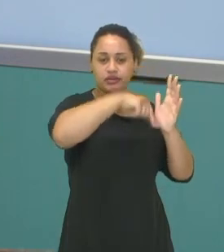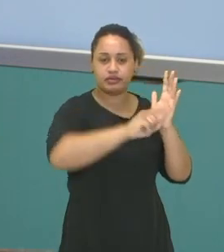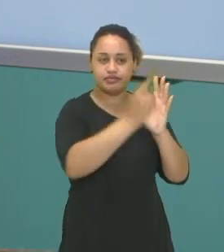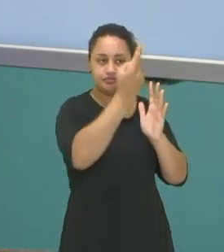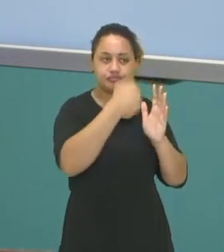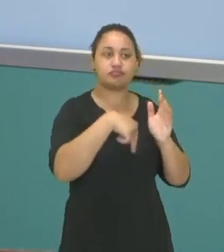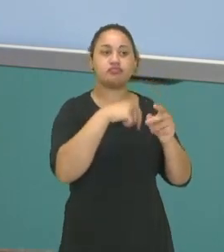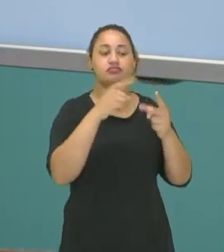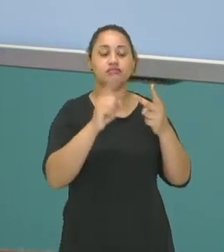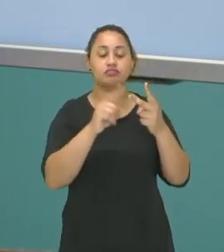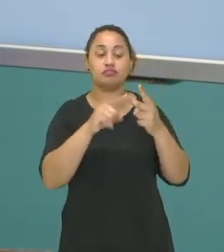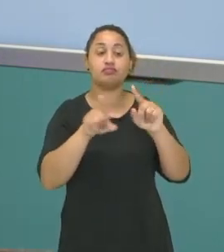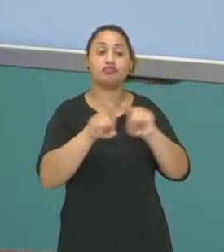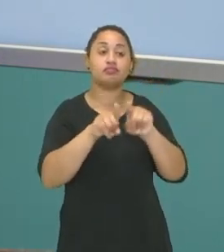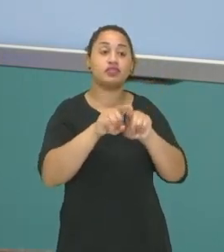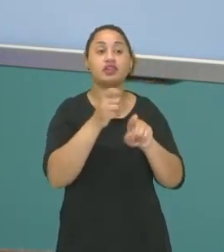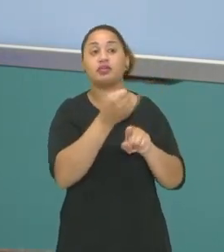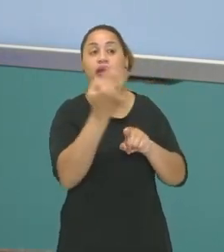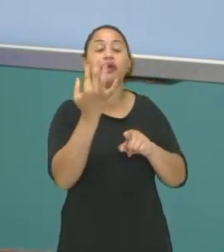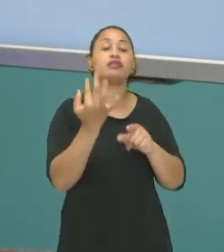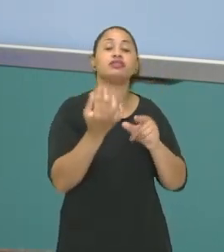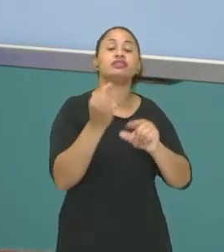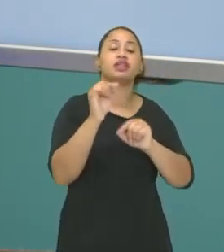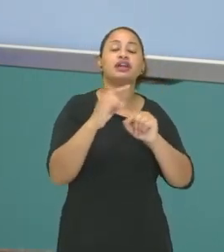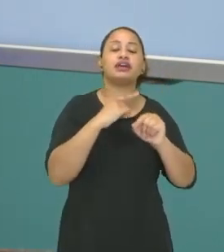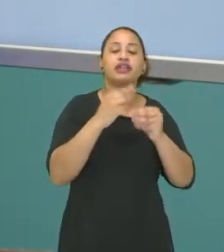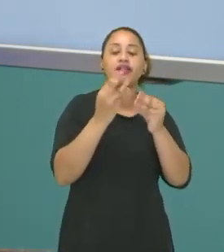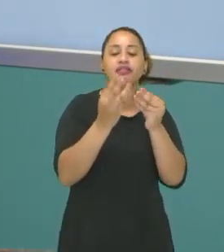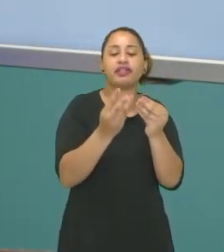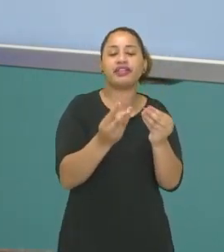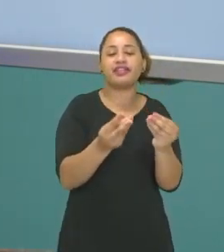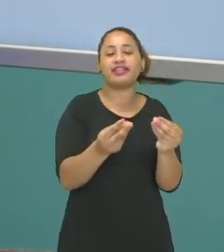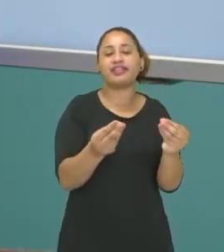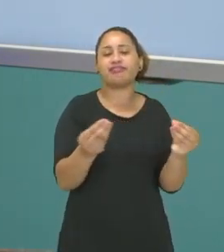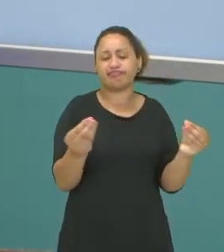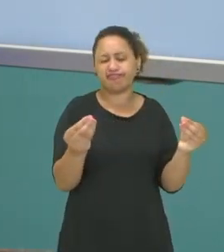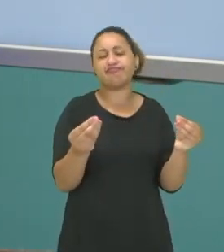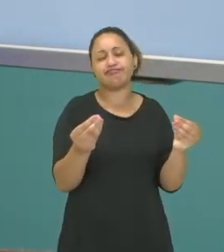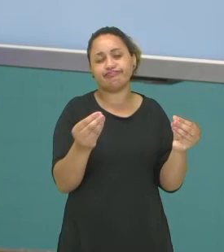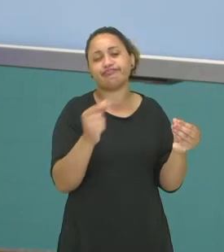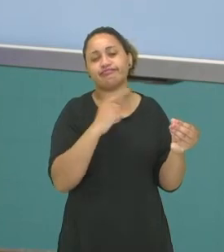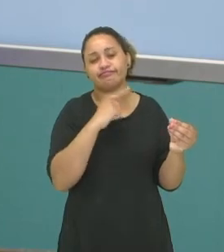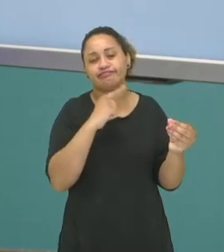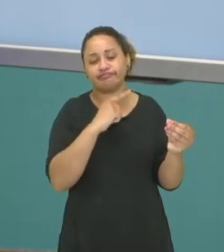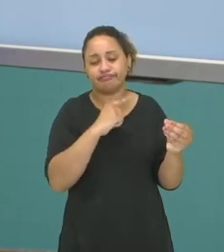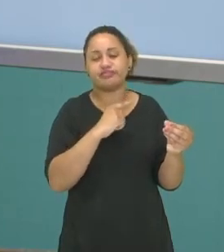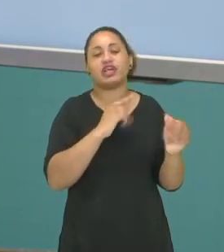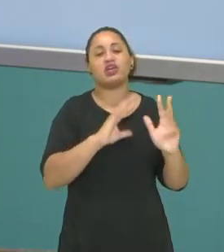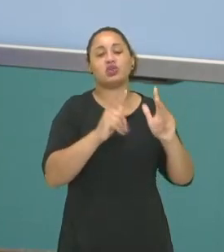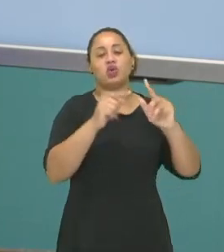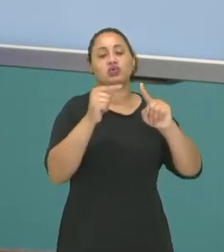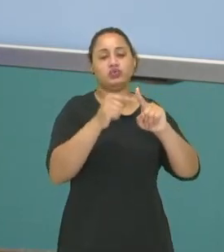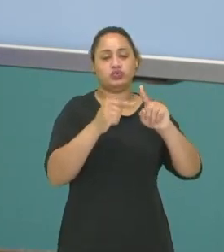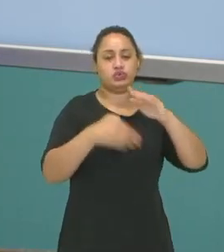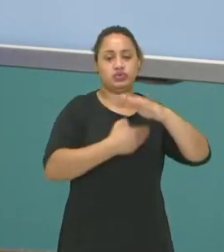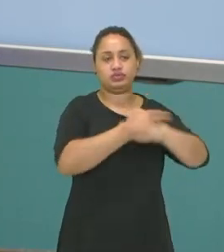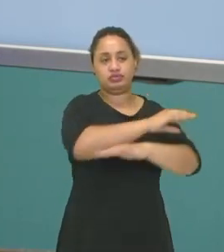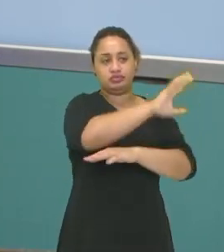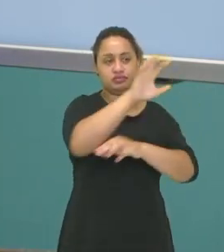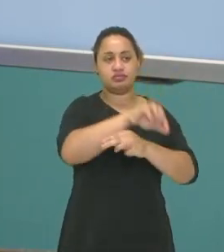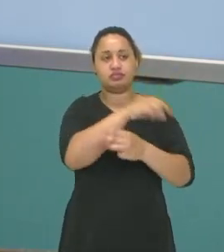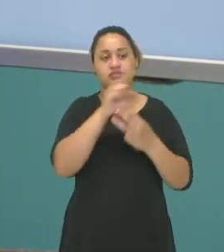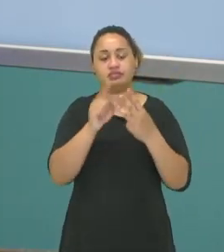analisa os níveis de decompositores que existem em qualquer ecossistema, beleza?